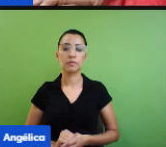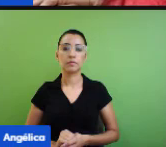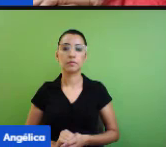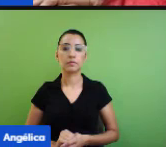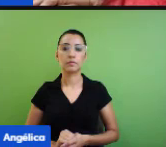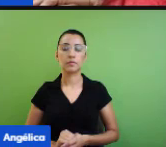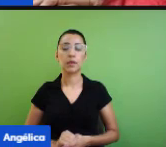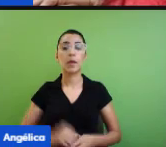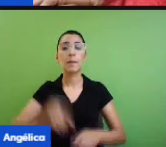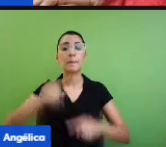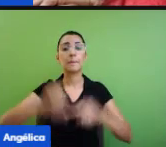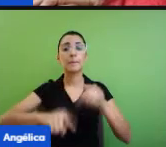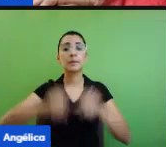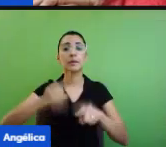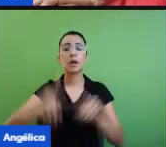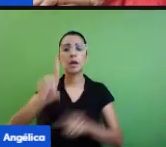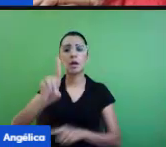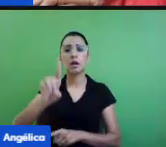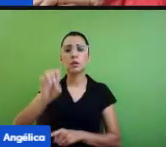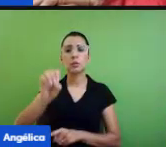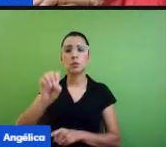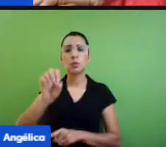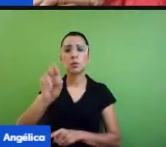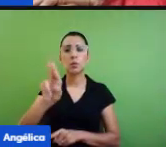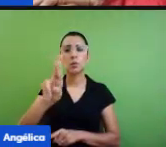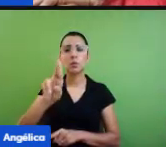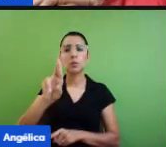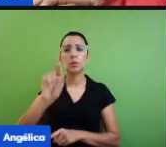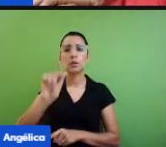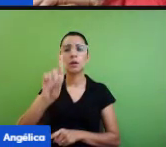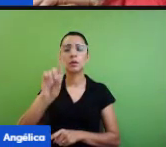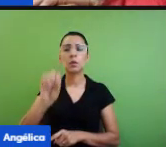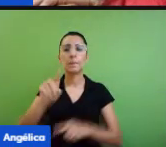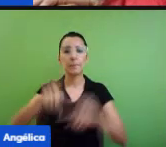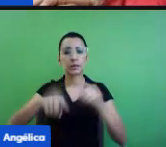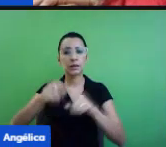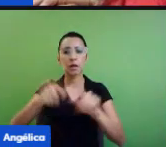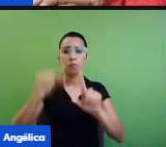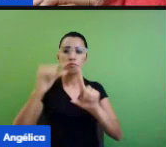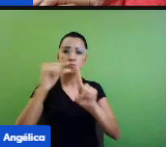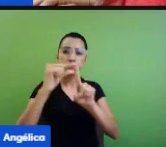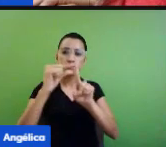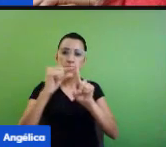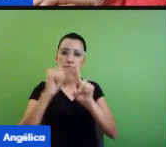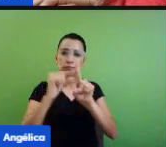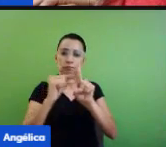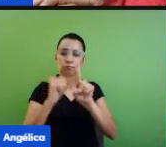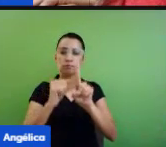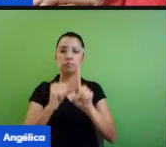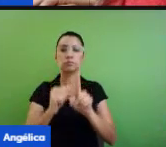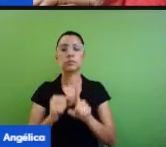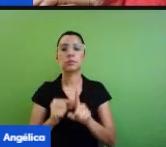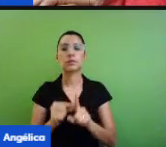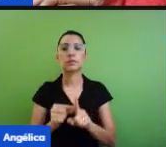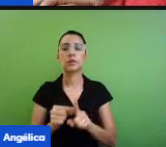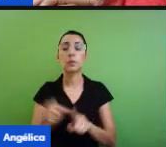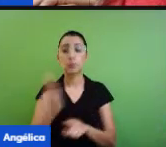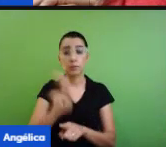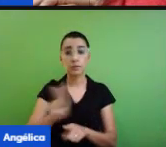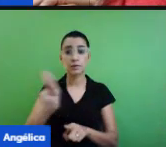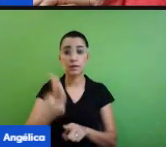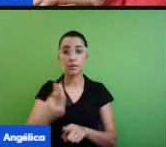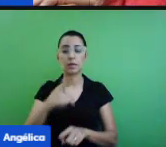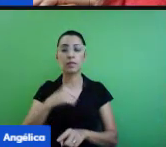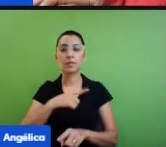Material dourado. Nós vamos falar um pouquinho do material dourado. Por meio de manipulação do material dourado, dividido em peças